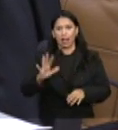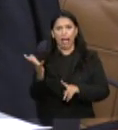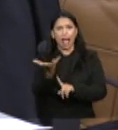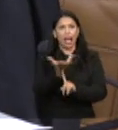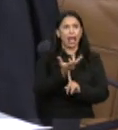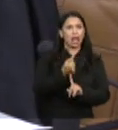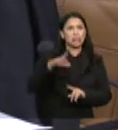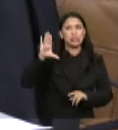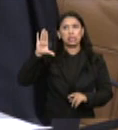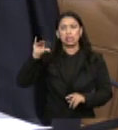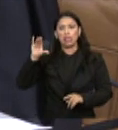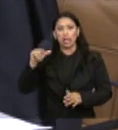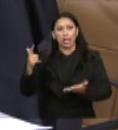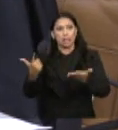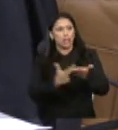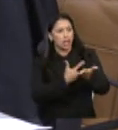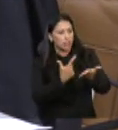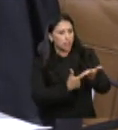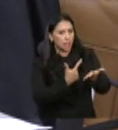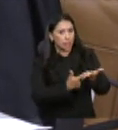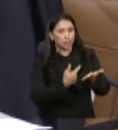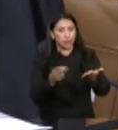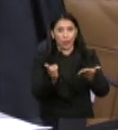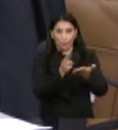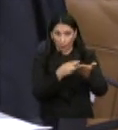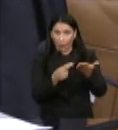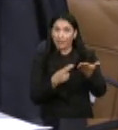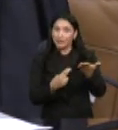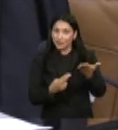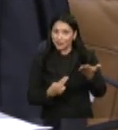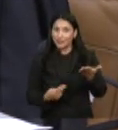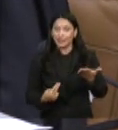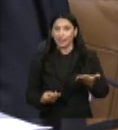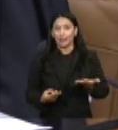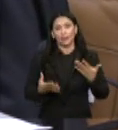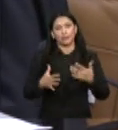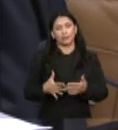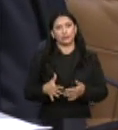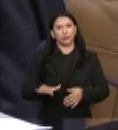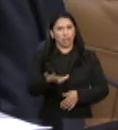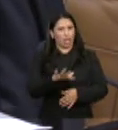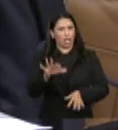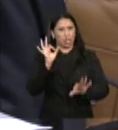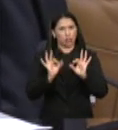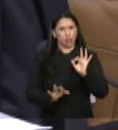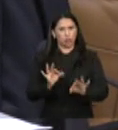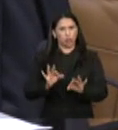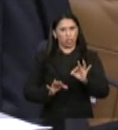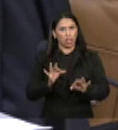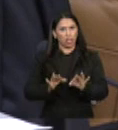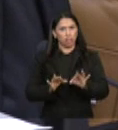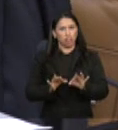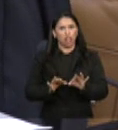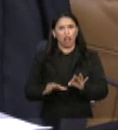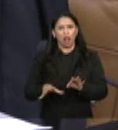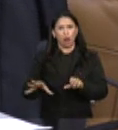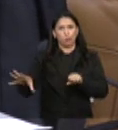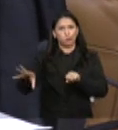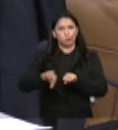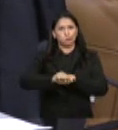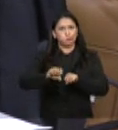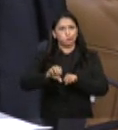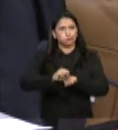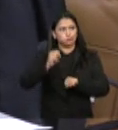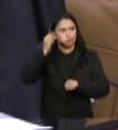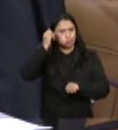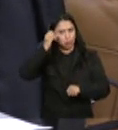na ciência na literatura inclusive na poesia do campo jurídico seu conhecimento era vasto inclusive